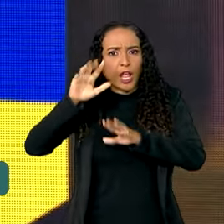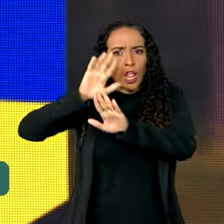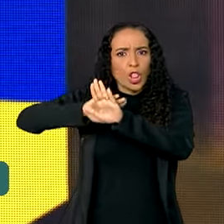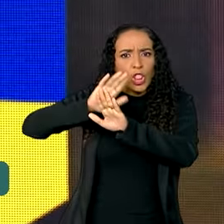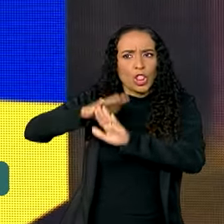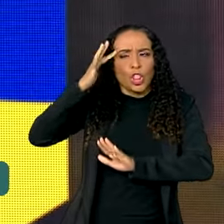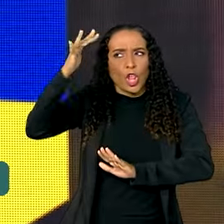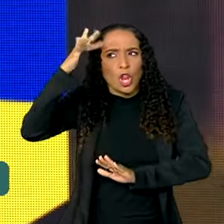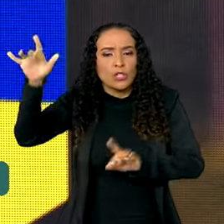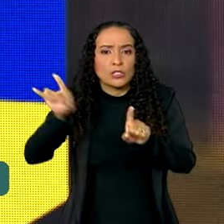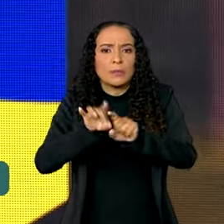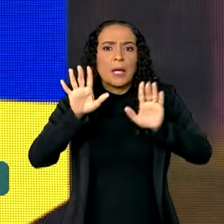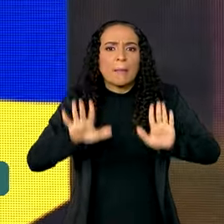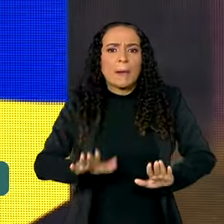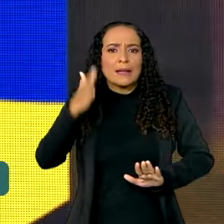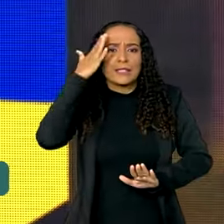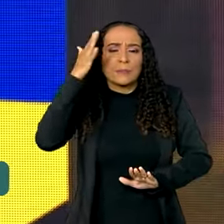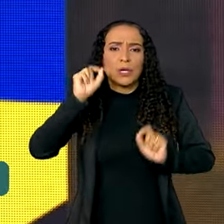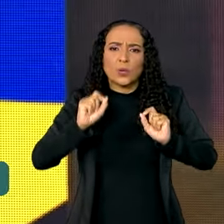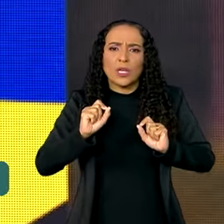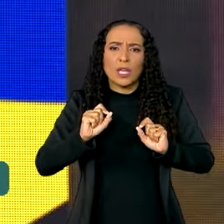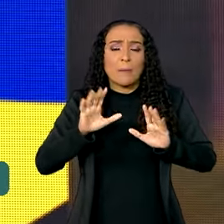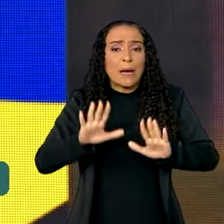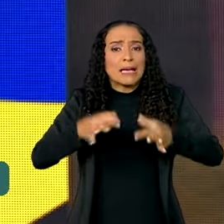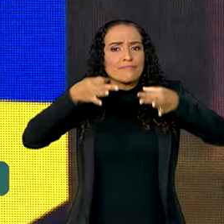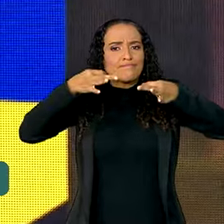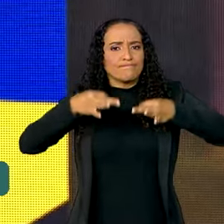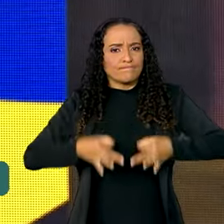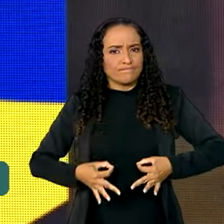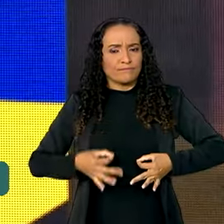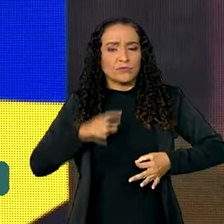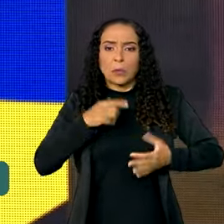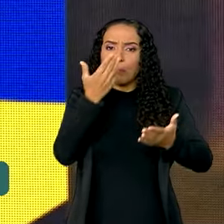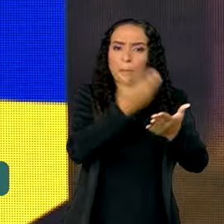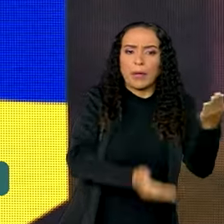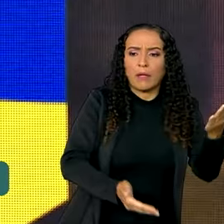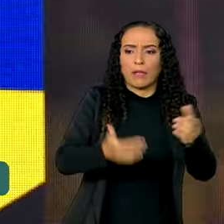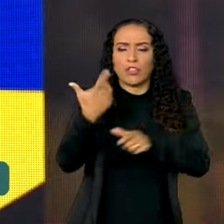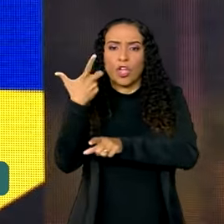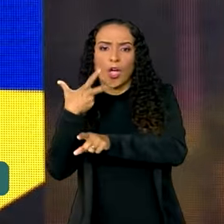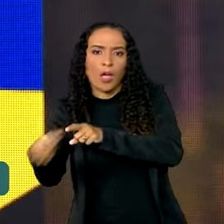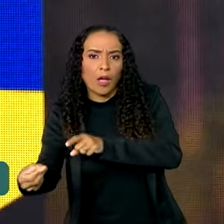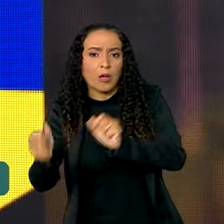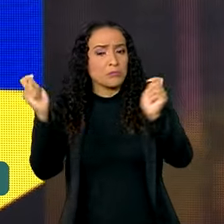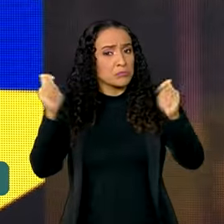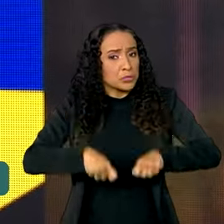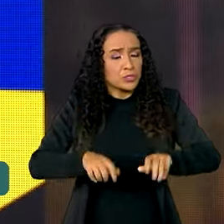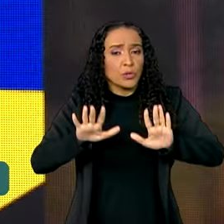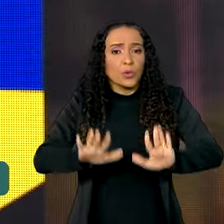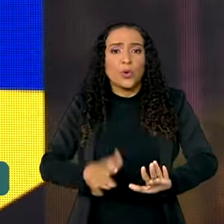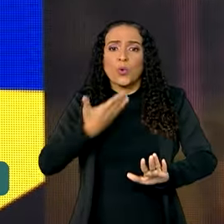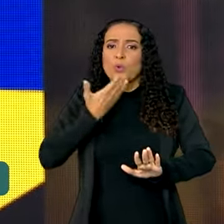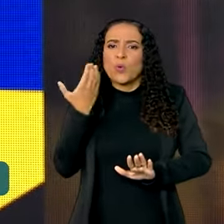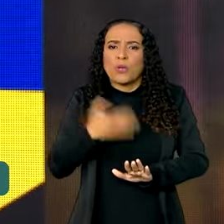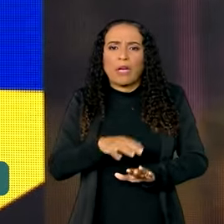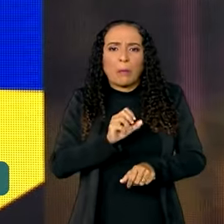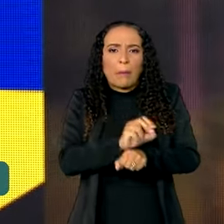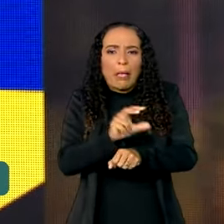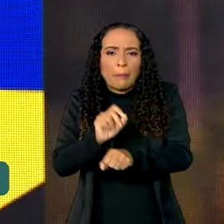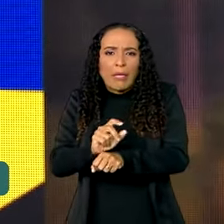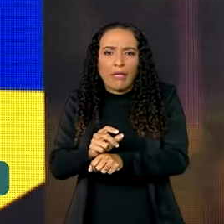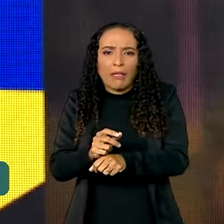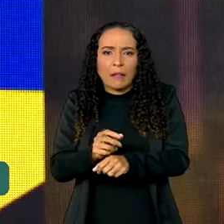ideológico, mas sabendo que de forma civilizada você perde e você ganha. E eu não quero envenenar